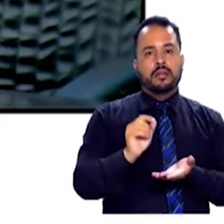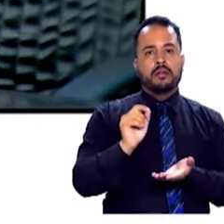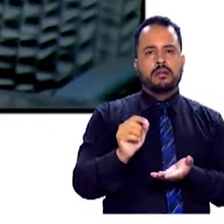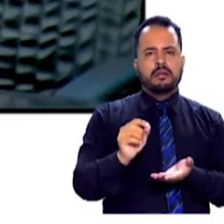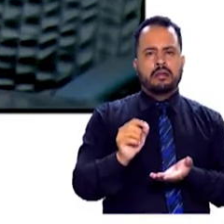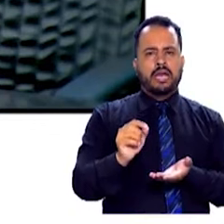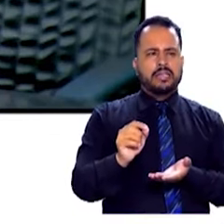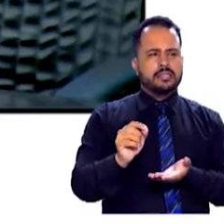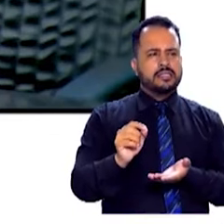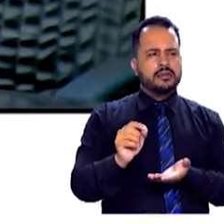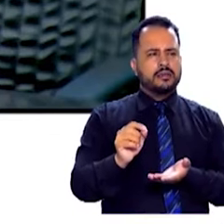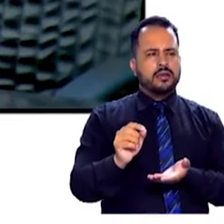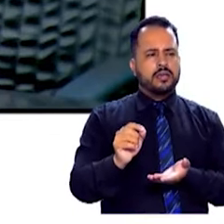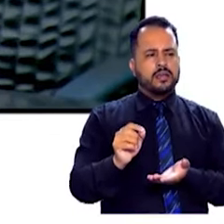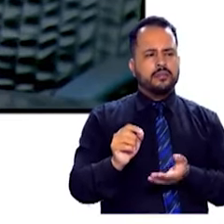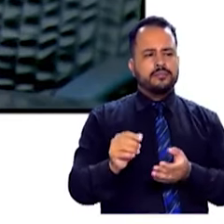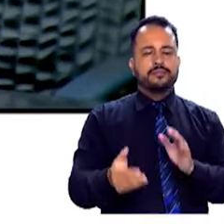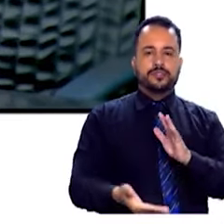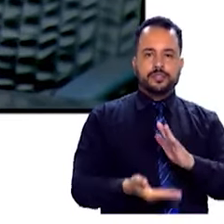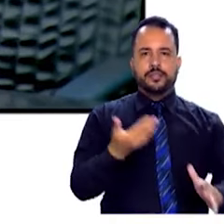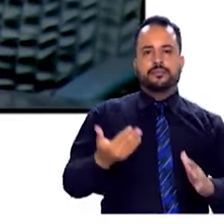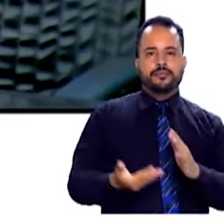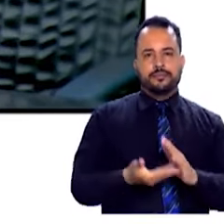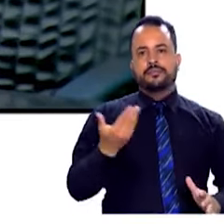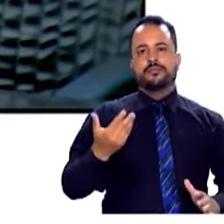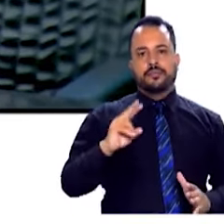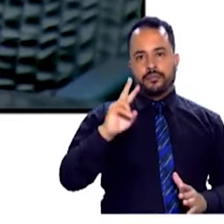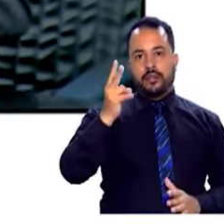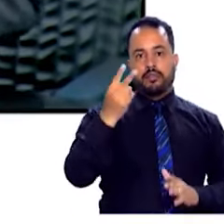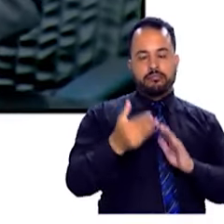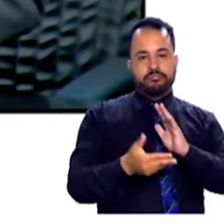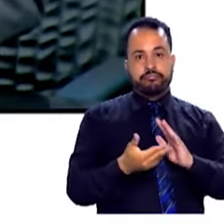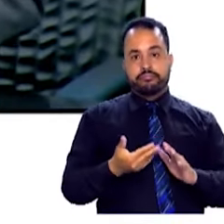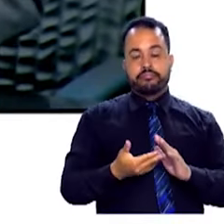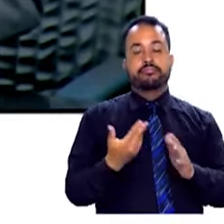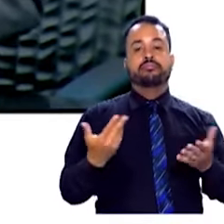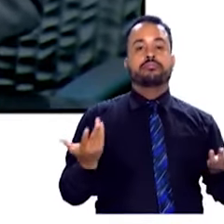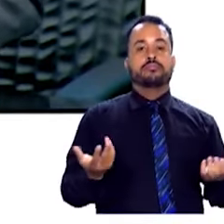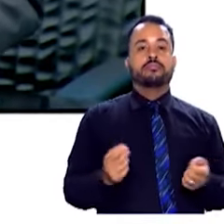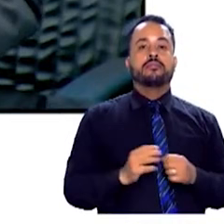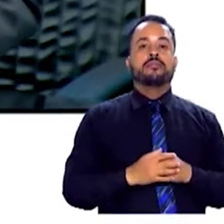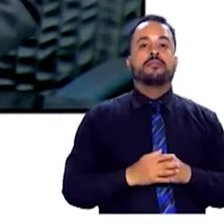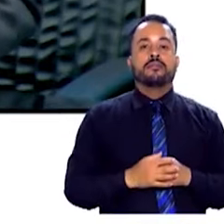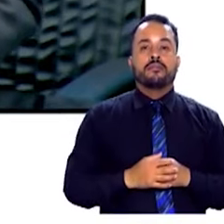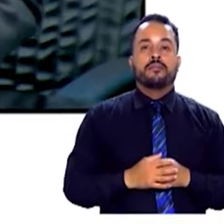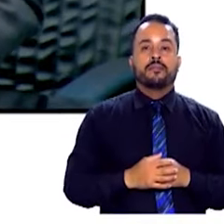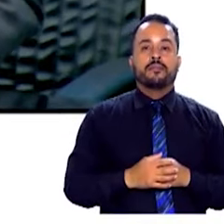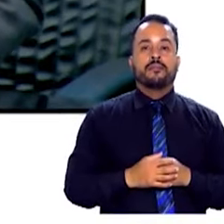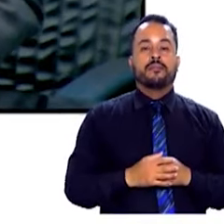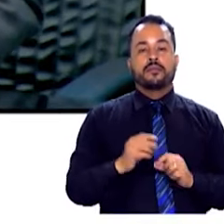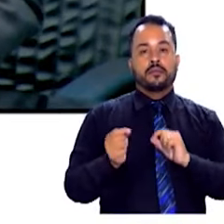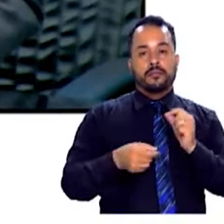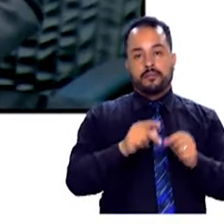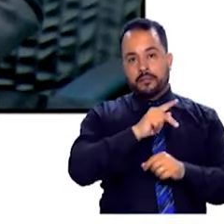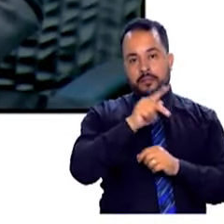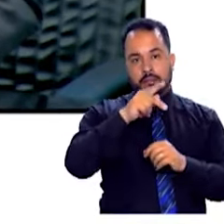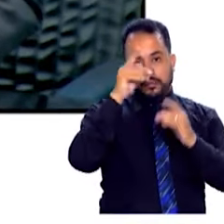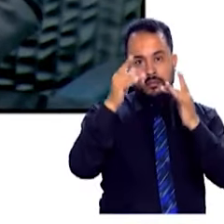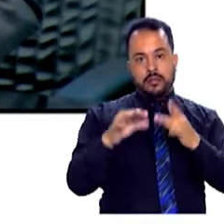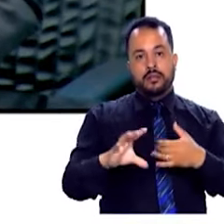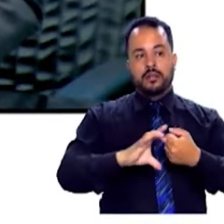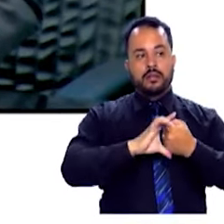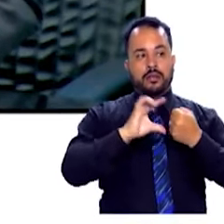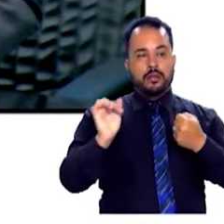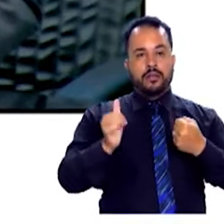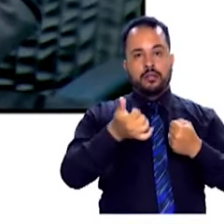salvo se for uma causa de valor inestimável né como também professor ragoni e colocou isso Tá previsto no artigo